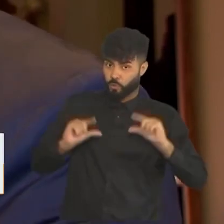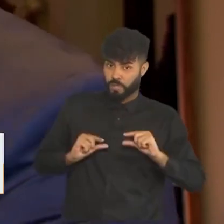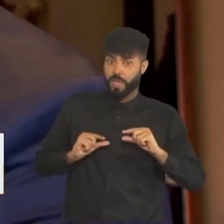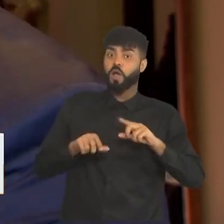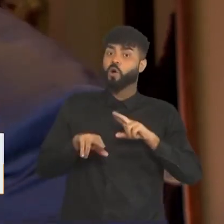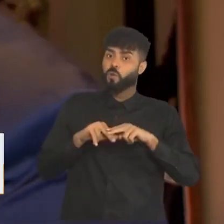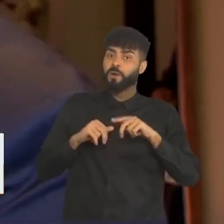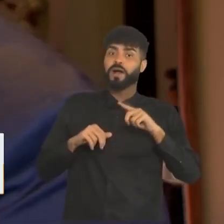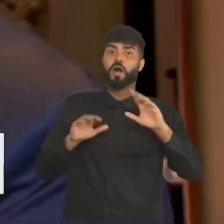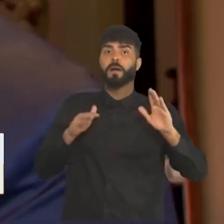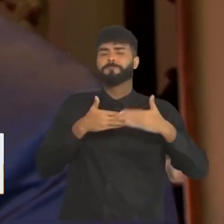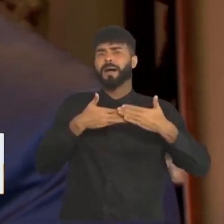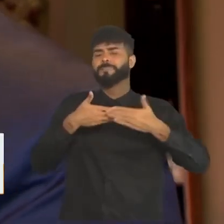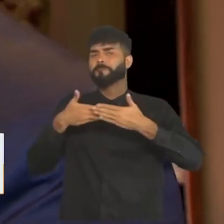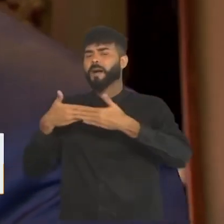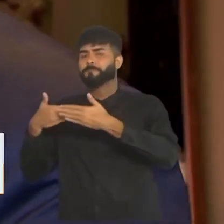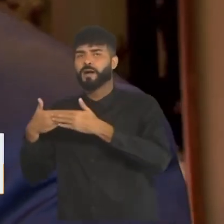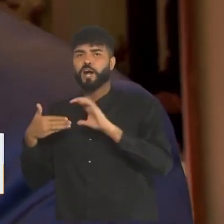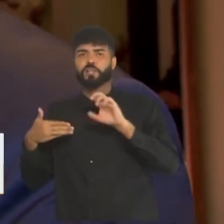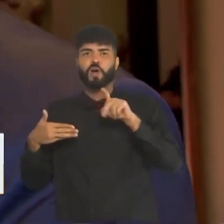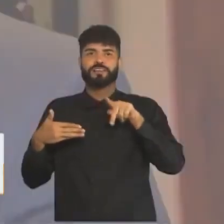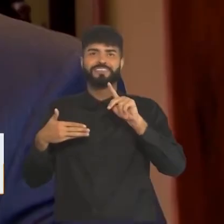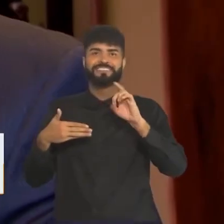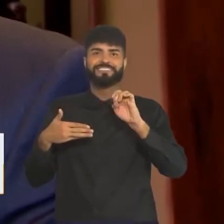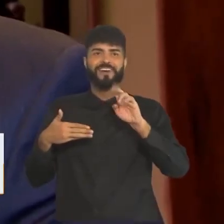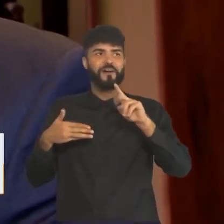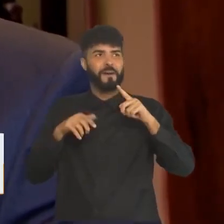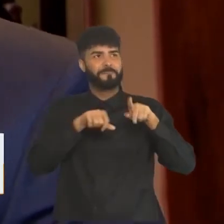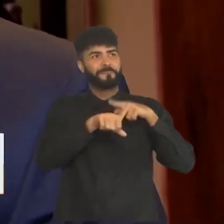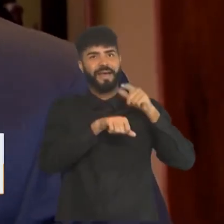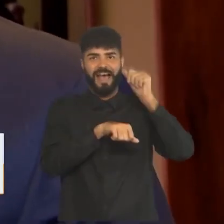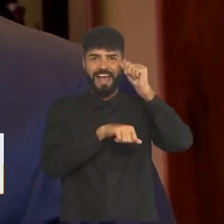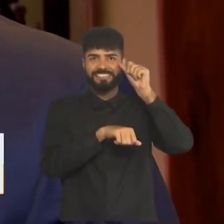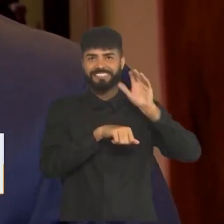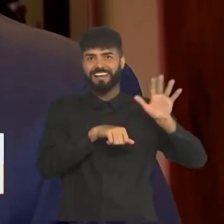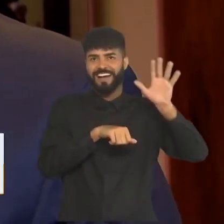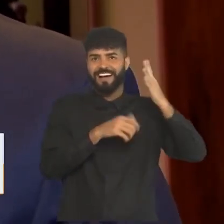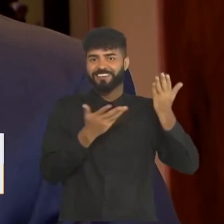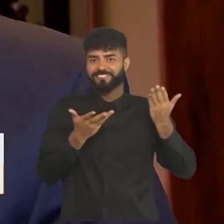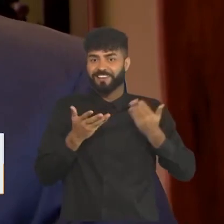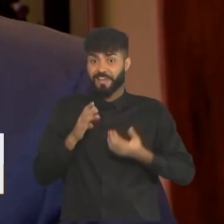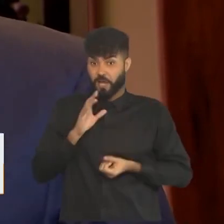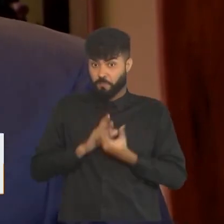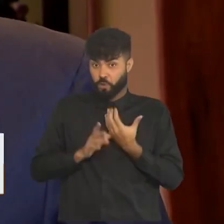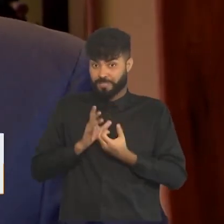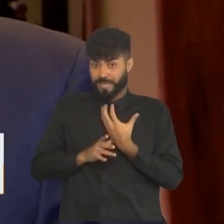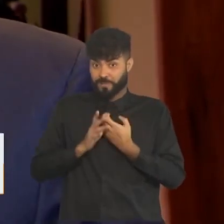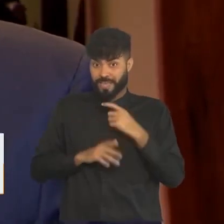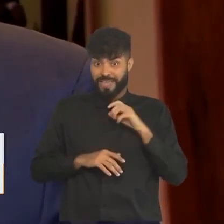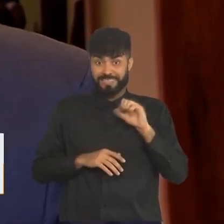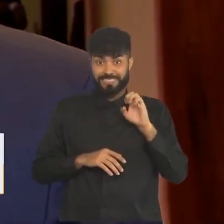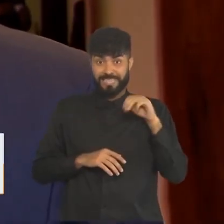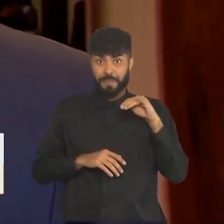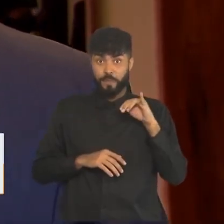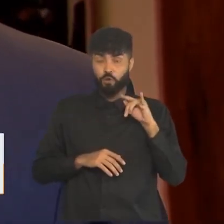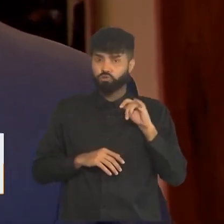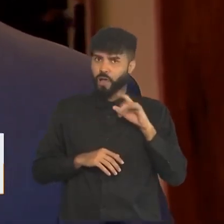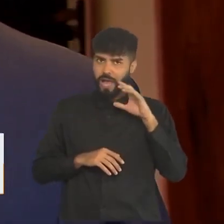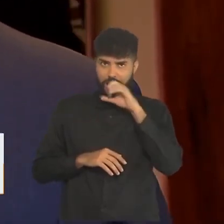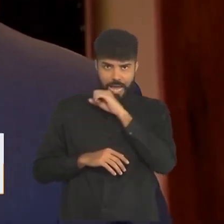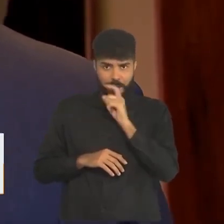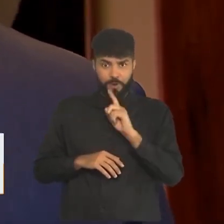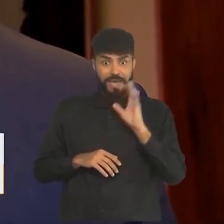pelos lockdowns que afetaram os países asiáticos. O processo produtivo do semicondutor não é um processo produtivo rápido, ele demora